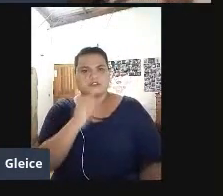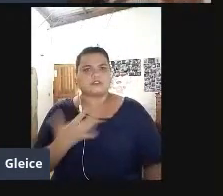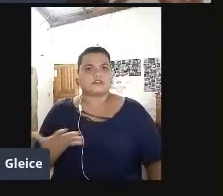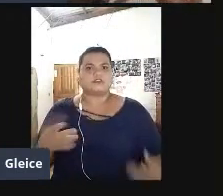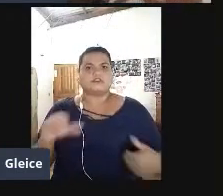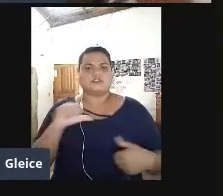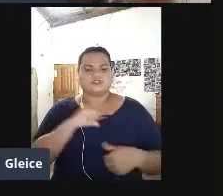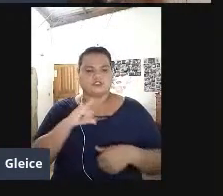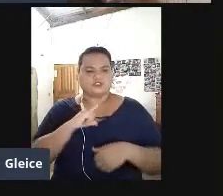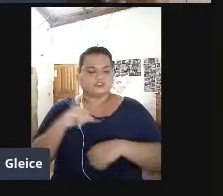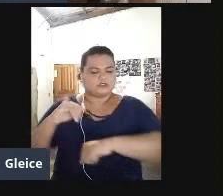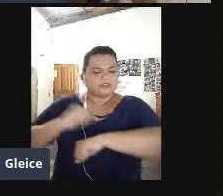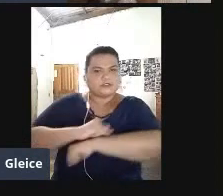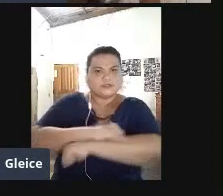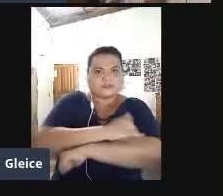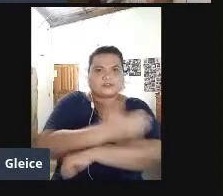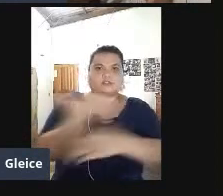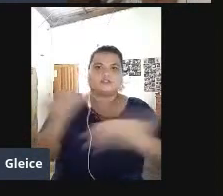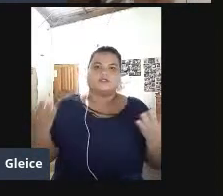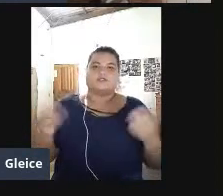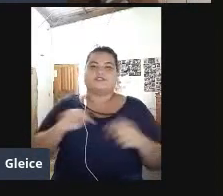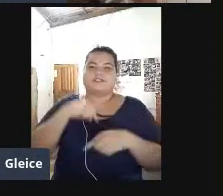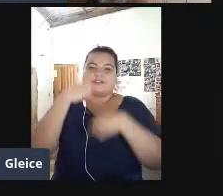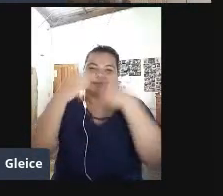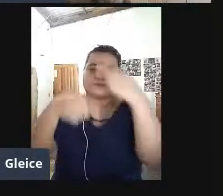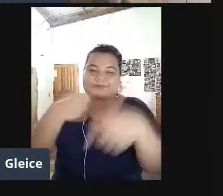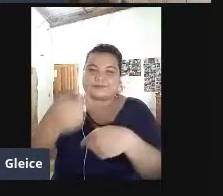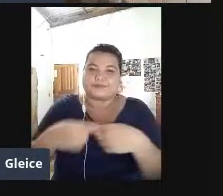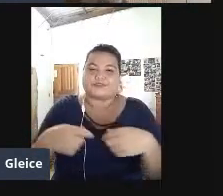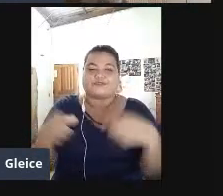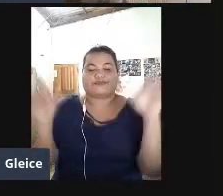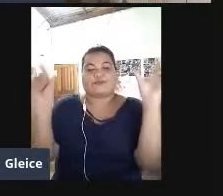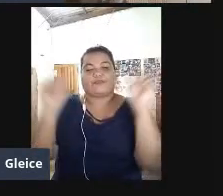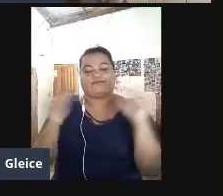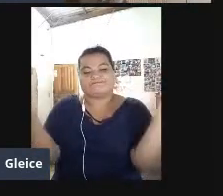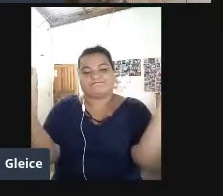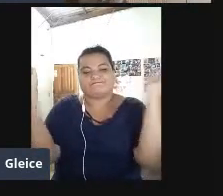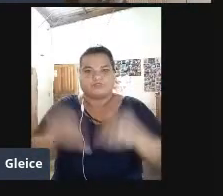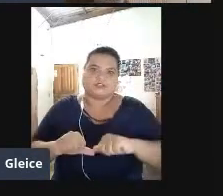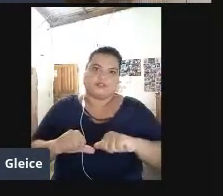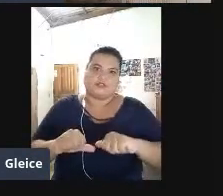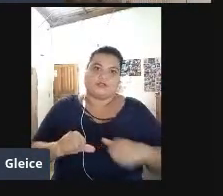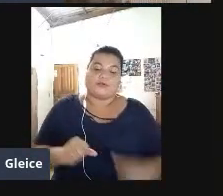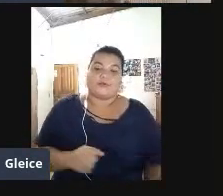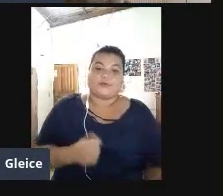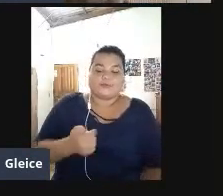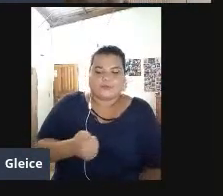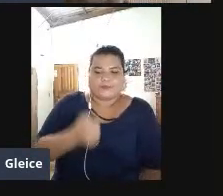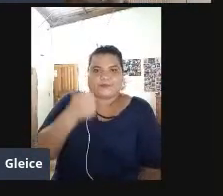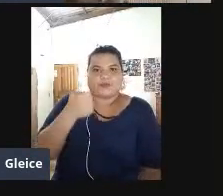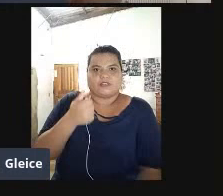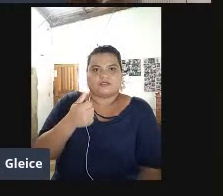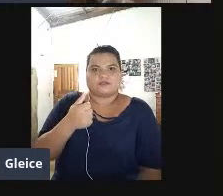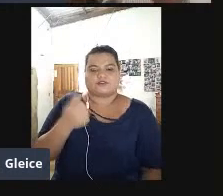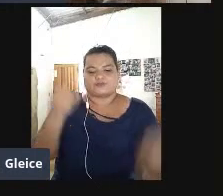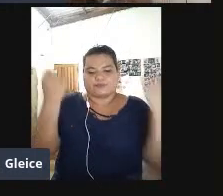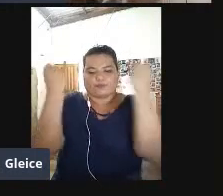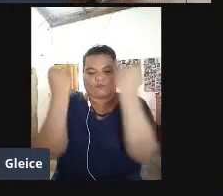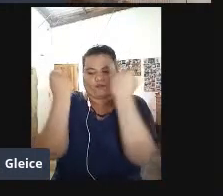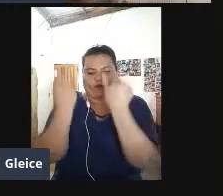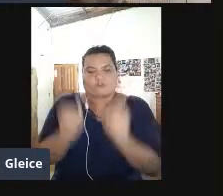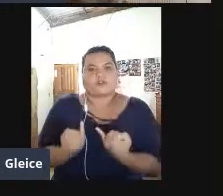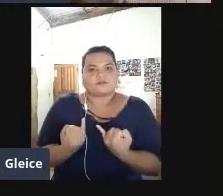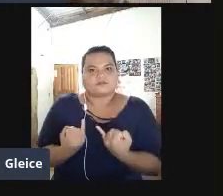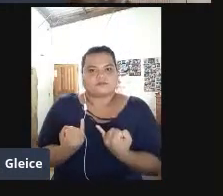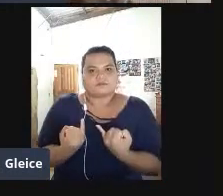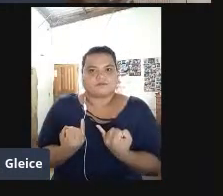fase miopênica, ele entrou em fase sarcopênica e por muito pouco ele não entrou em caquexia. Ele era um paciente que recebia